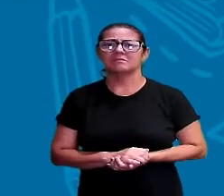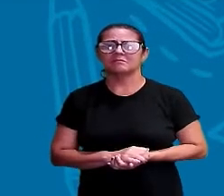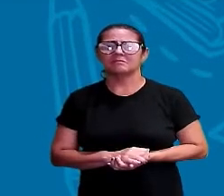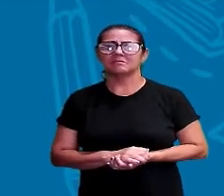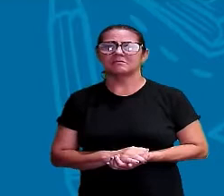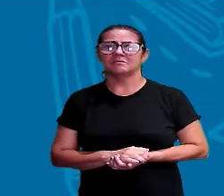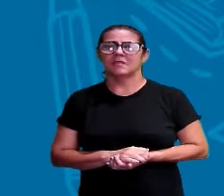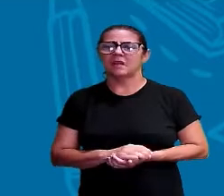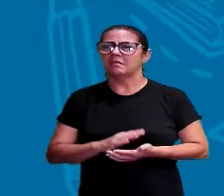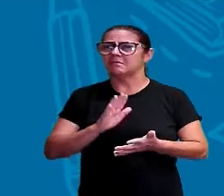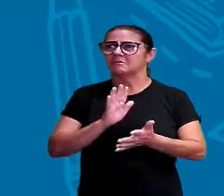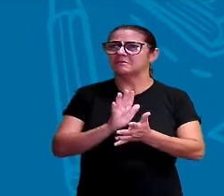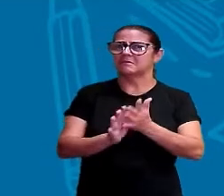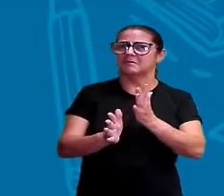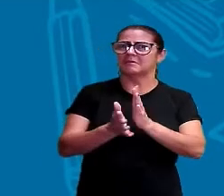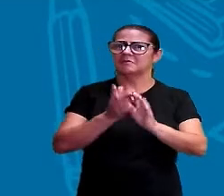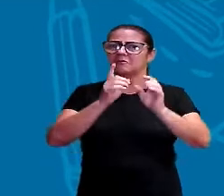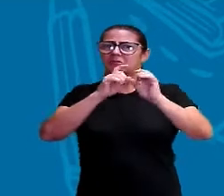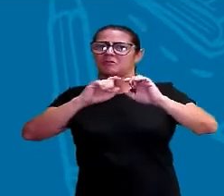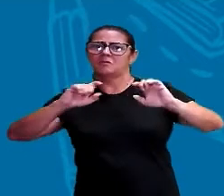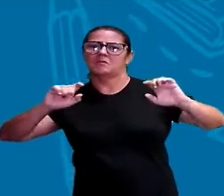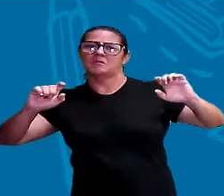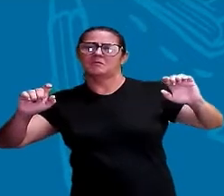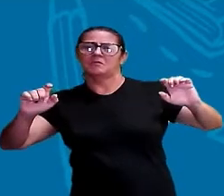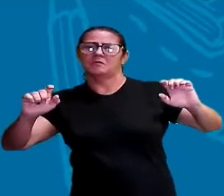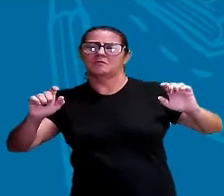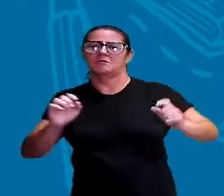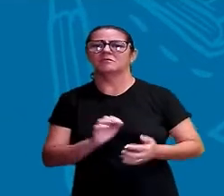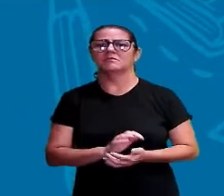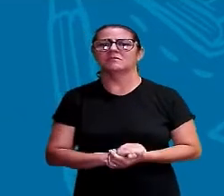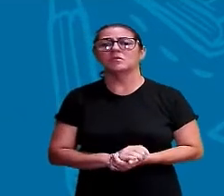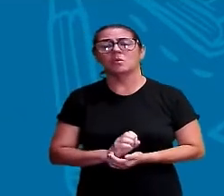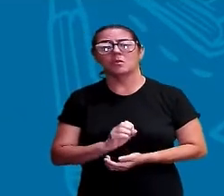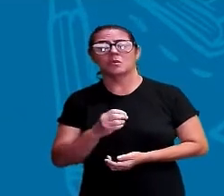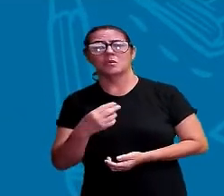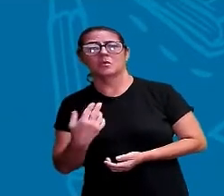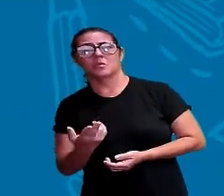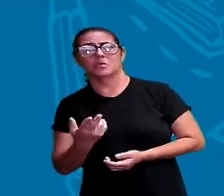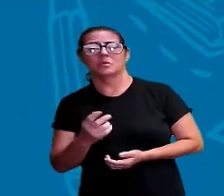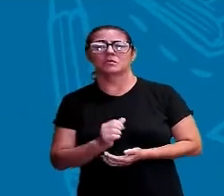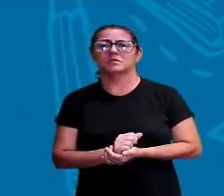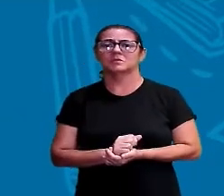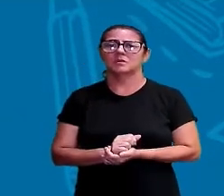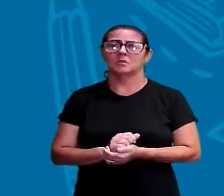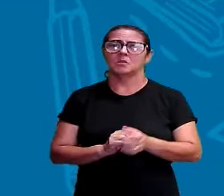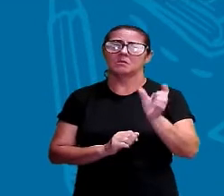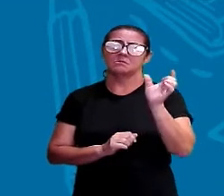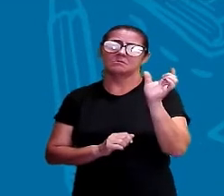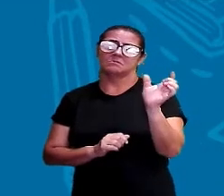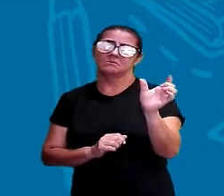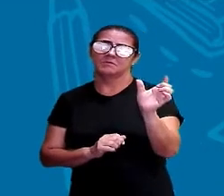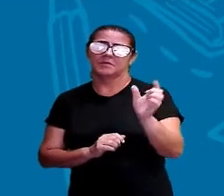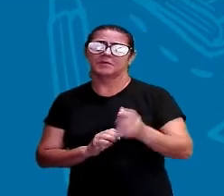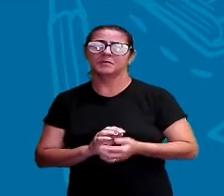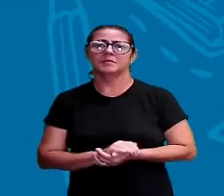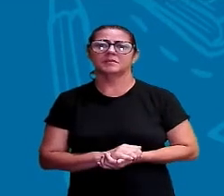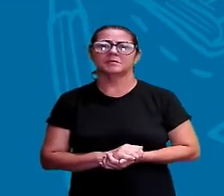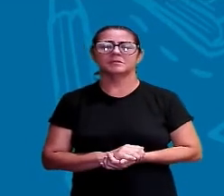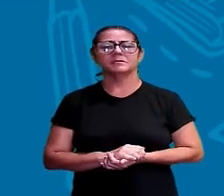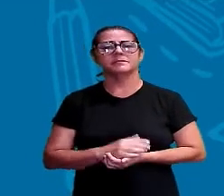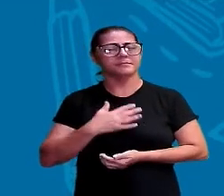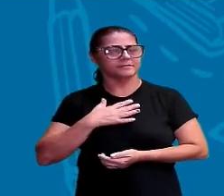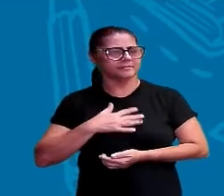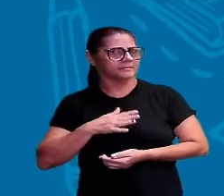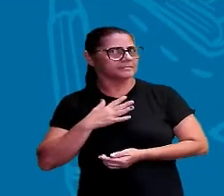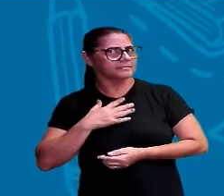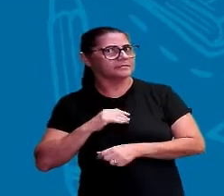não tem nada a ver com a frase e nada a ver com a palavra space? Daqui a pouco eu vou dizer